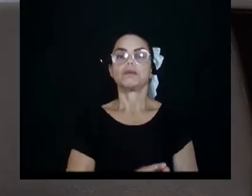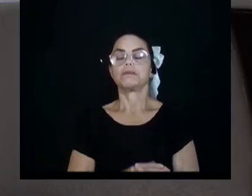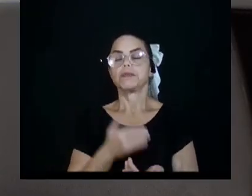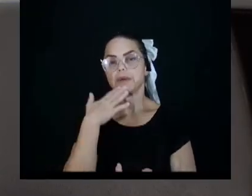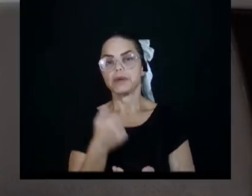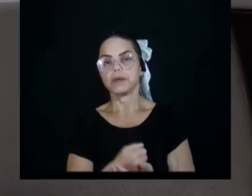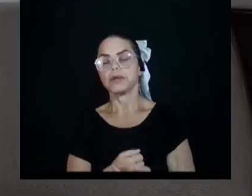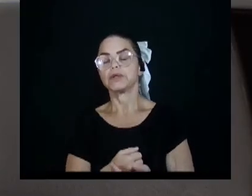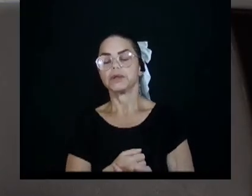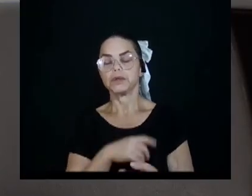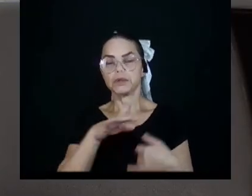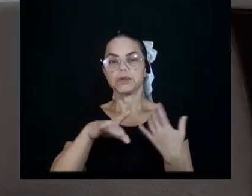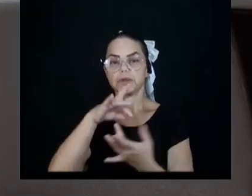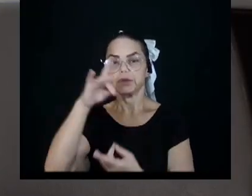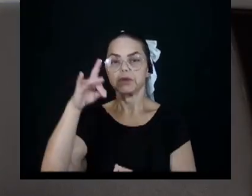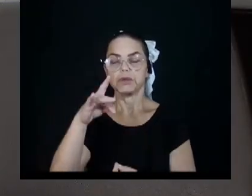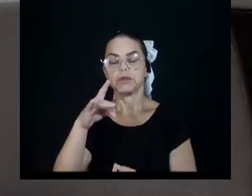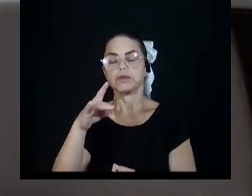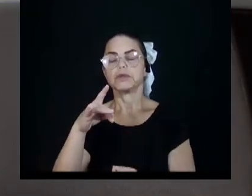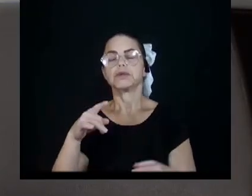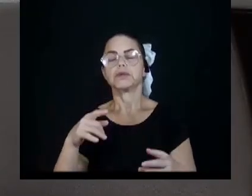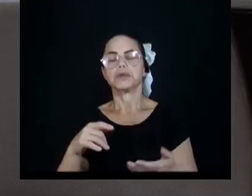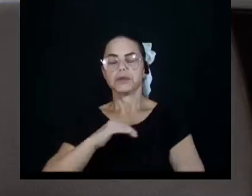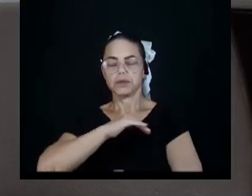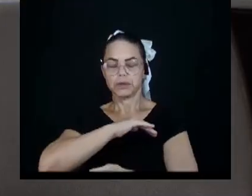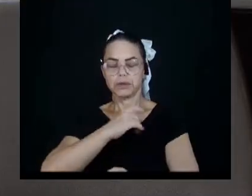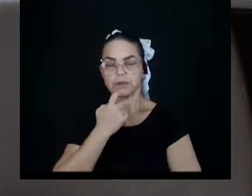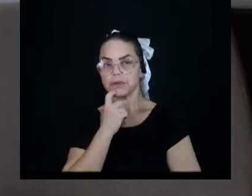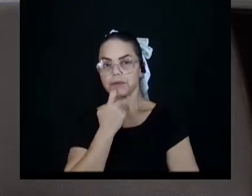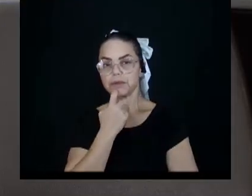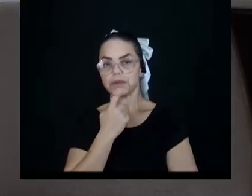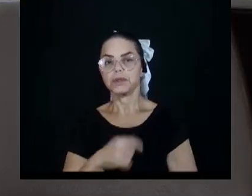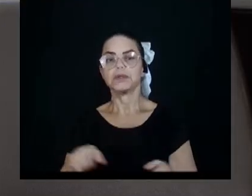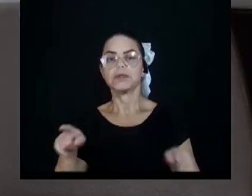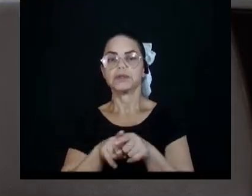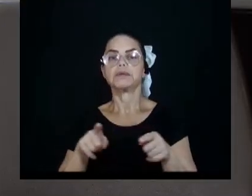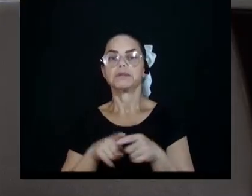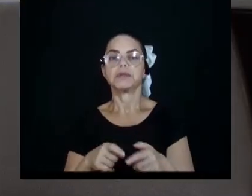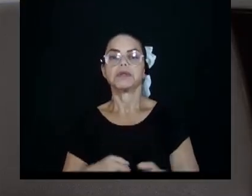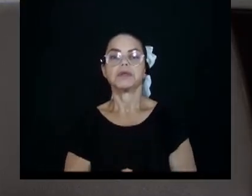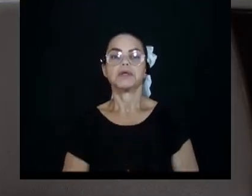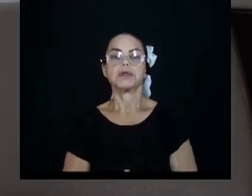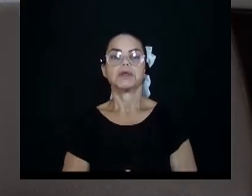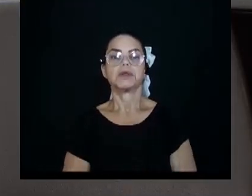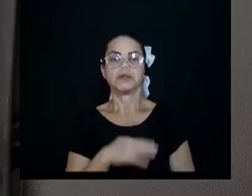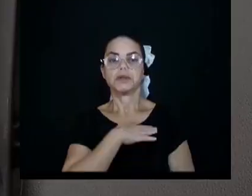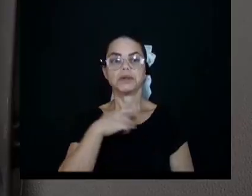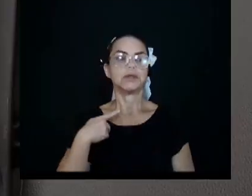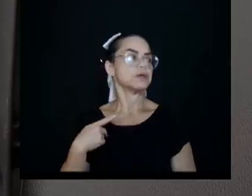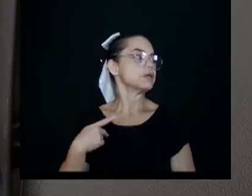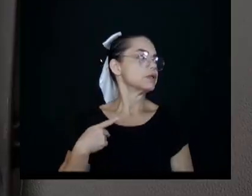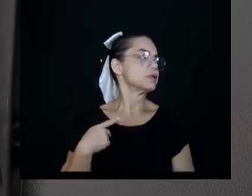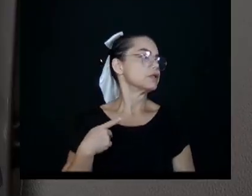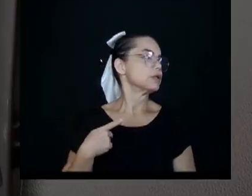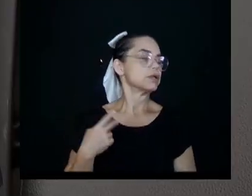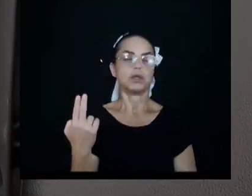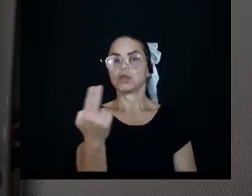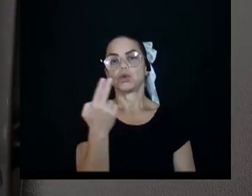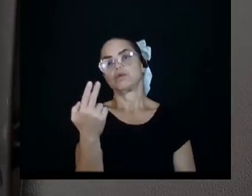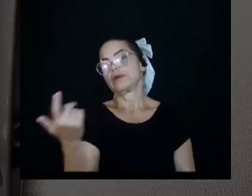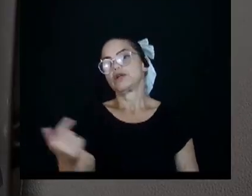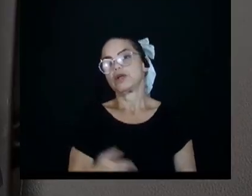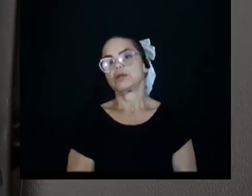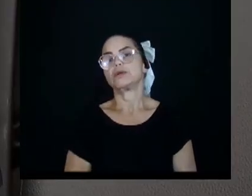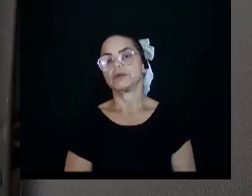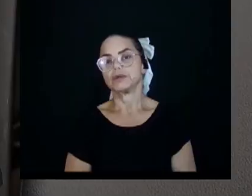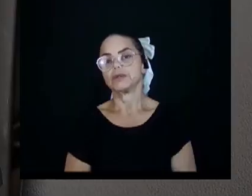que a Câmara também cumpra a sua função e o Ministério Público cumpra a função em situações extremadas. Né? Quando você não